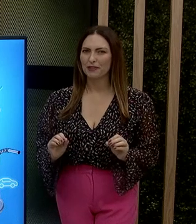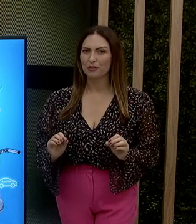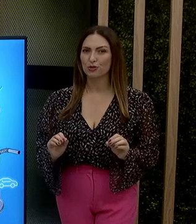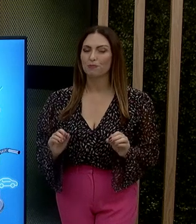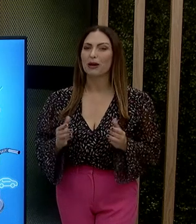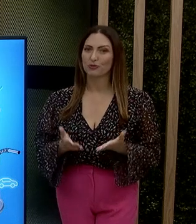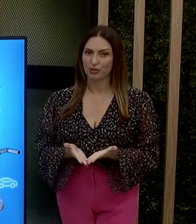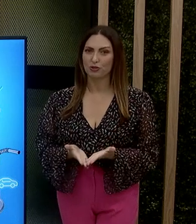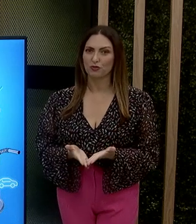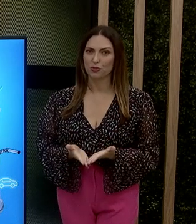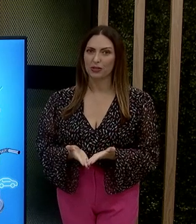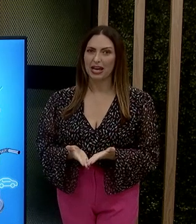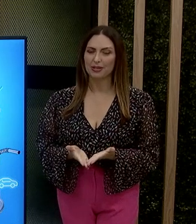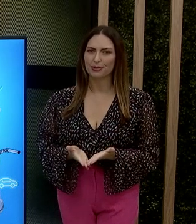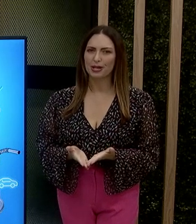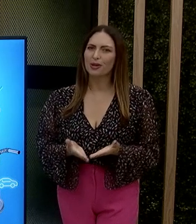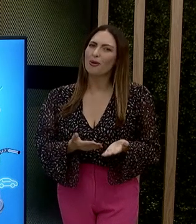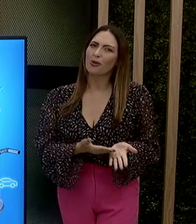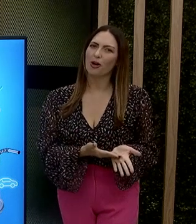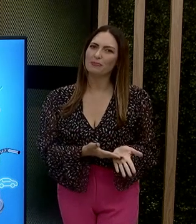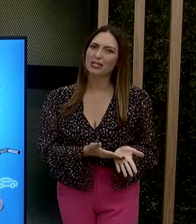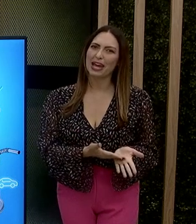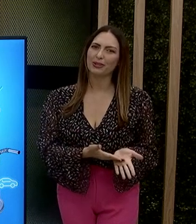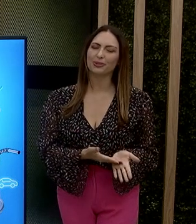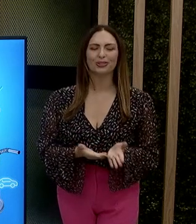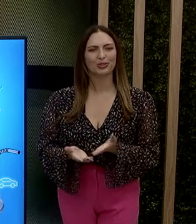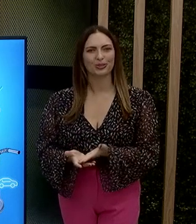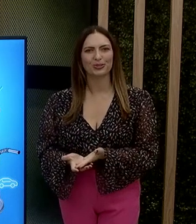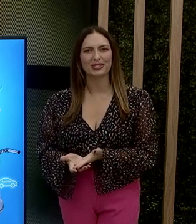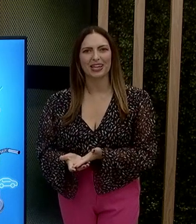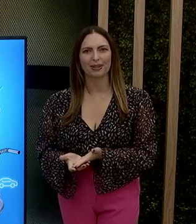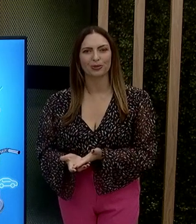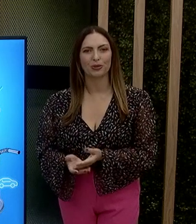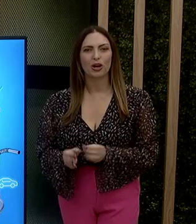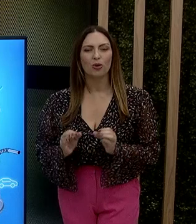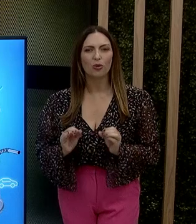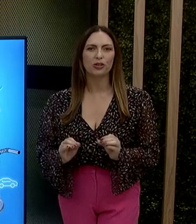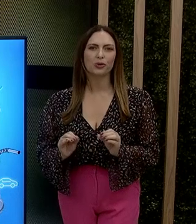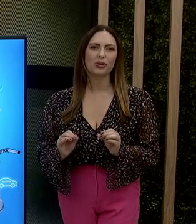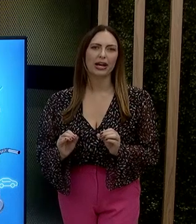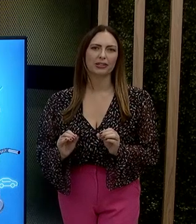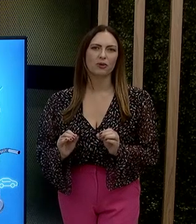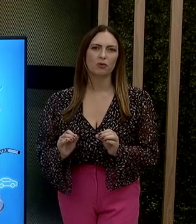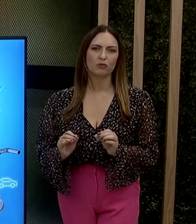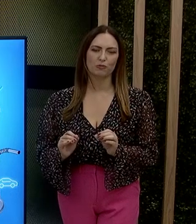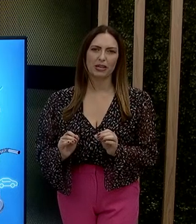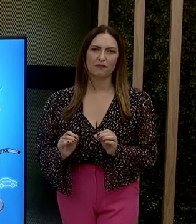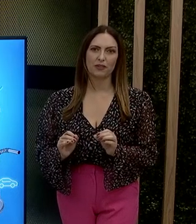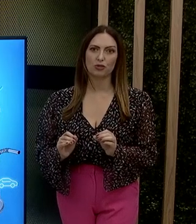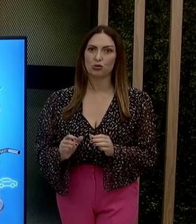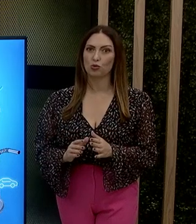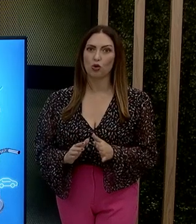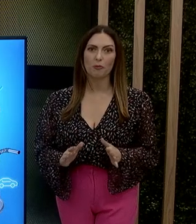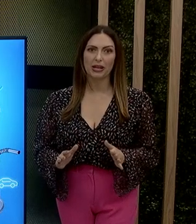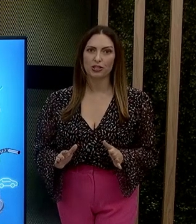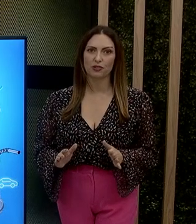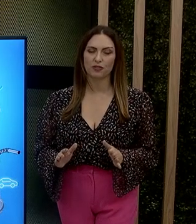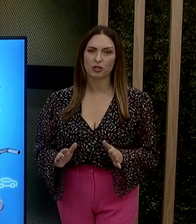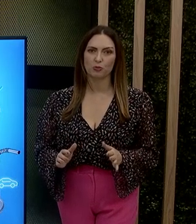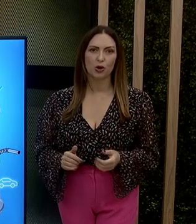Quer benefícios para os seus funcionários? Com COP Certo, tudo certo. Único cartão com os benefícios